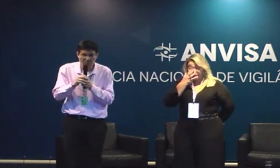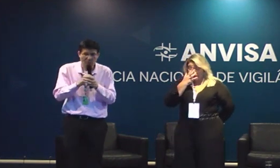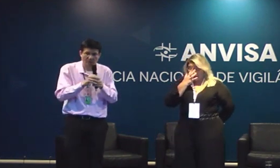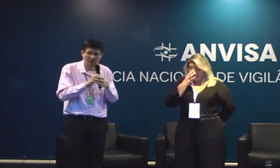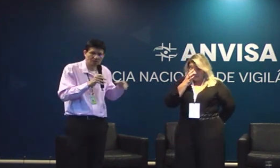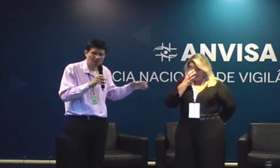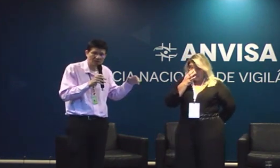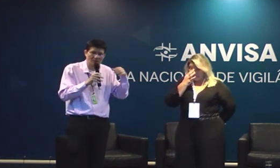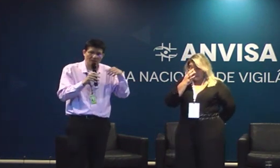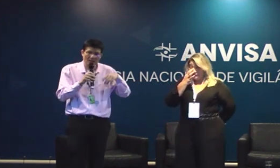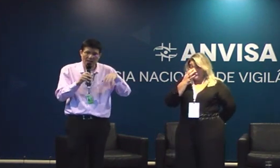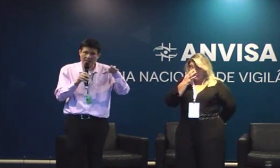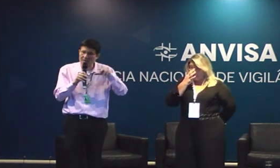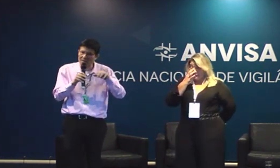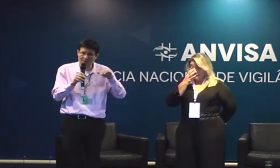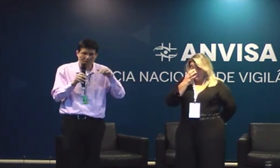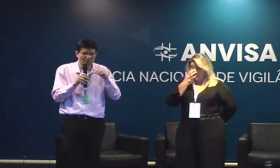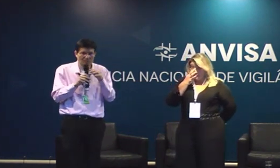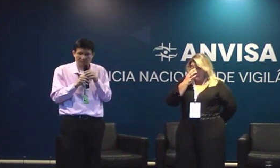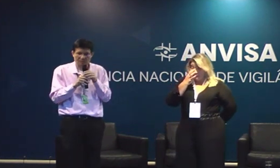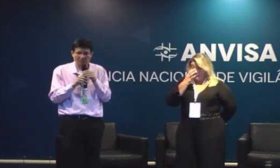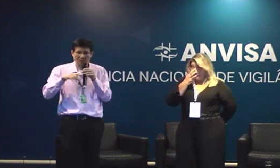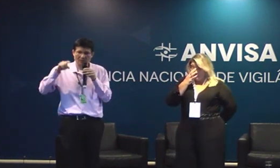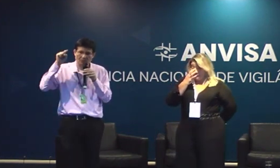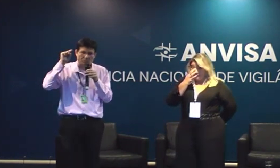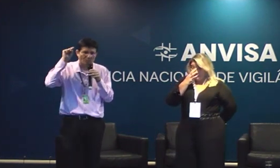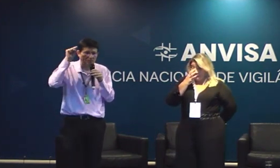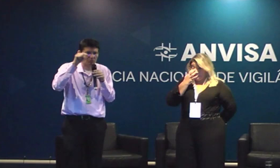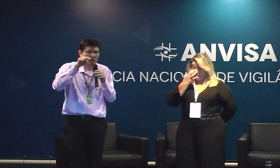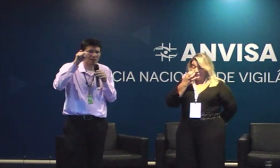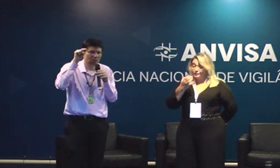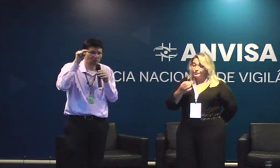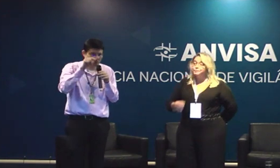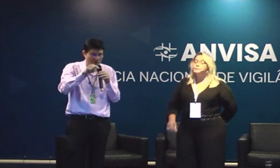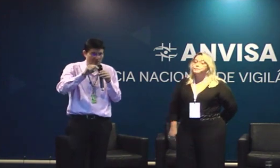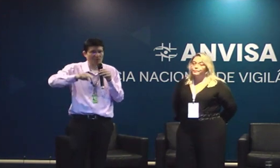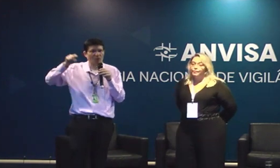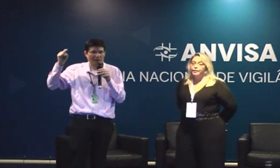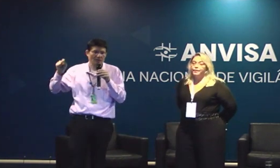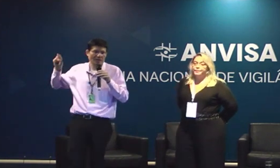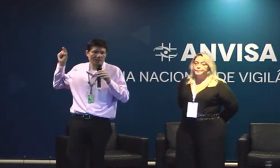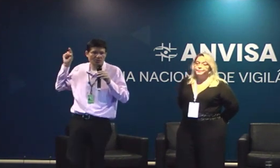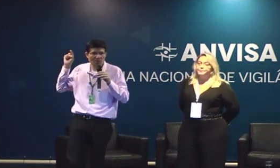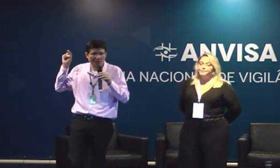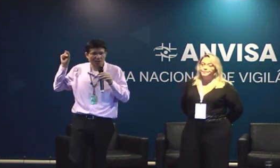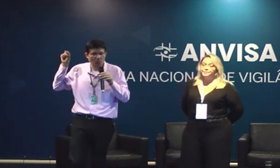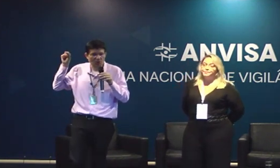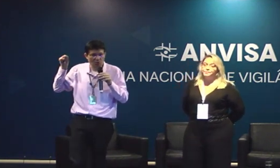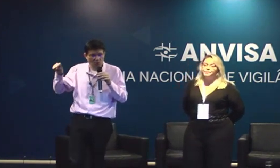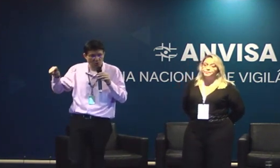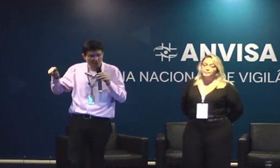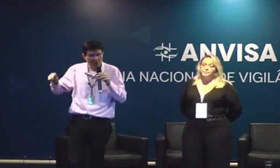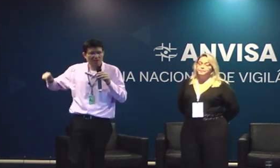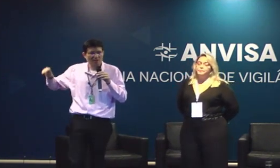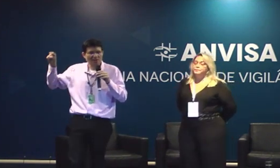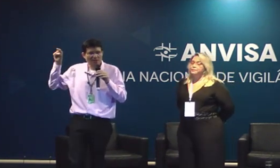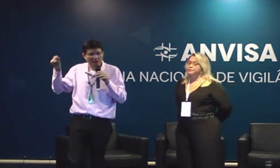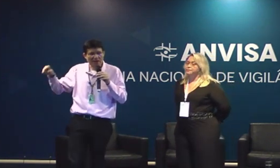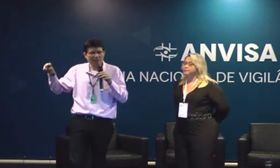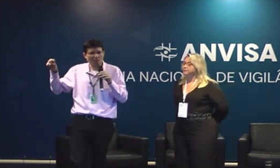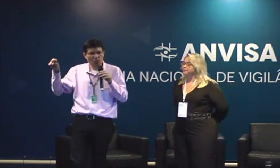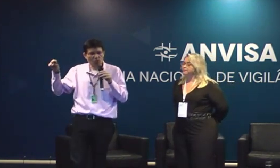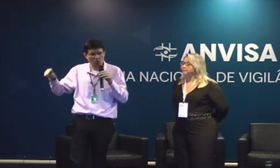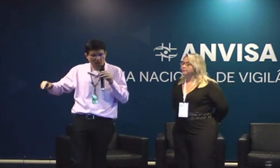foi a Diná, não é a Alex relatando, não. O trabalho é de vocês. Então, eu quero mais de 200 pessoas lá